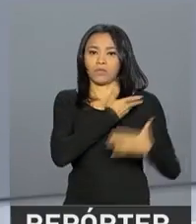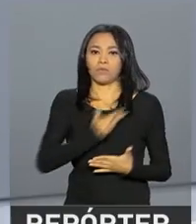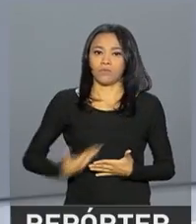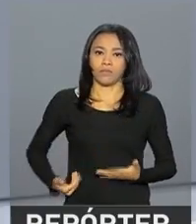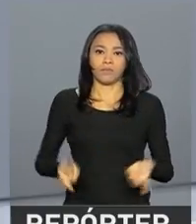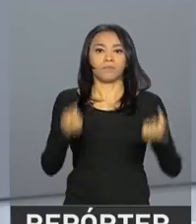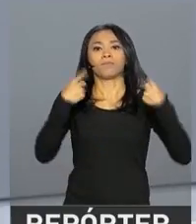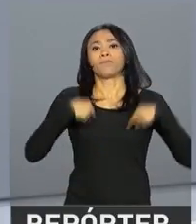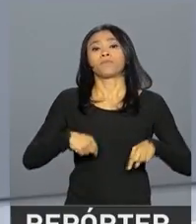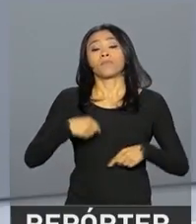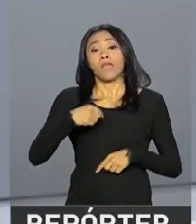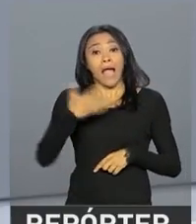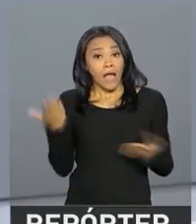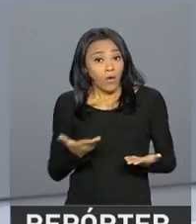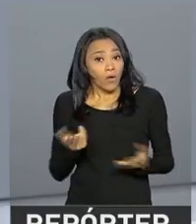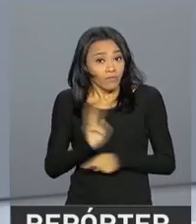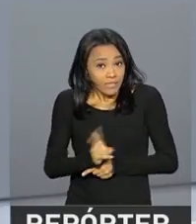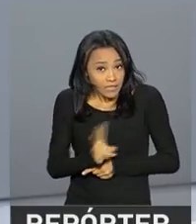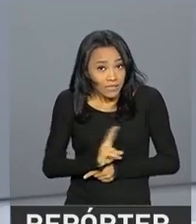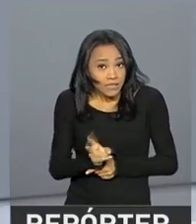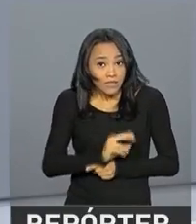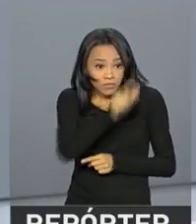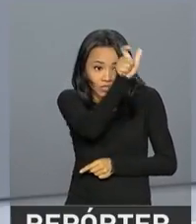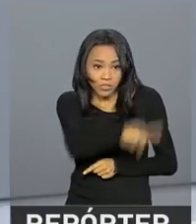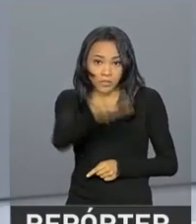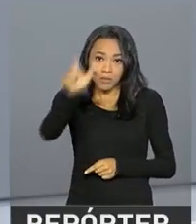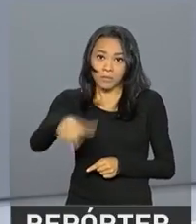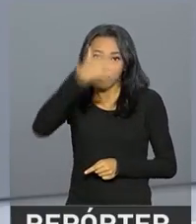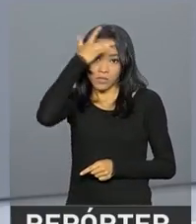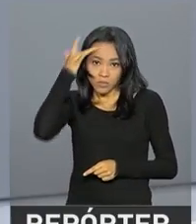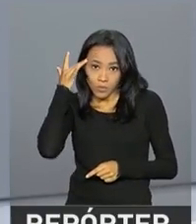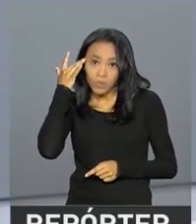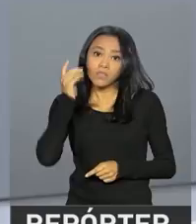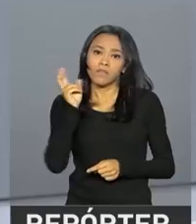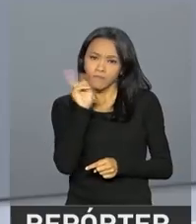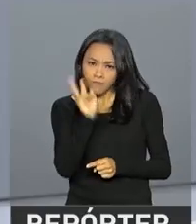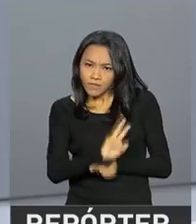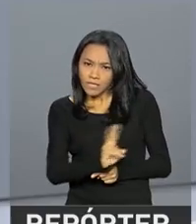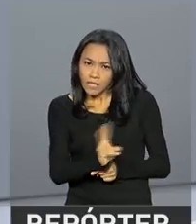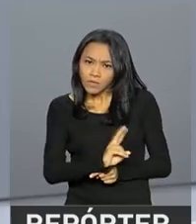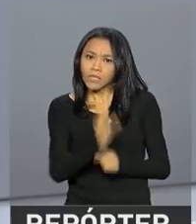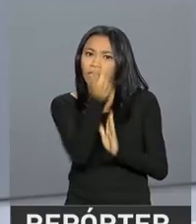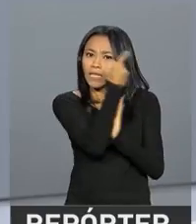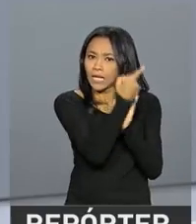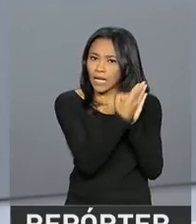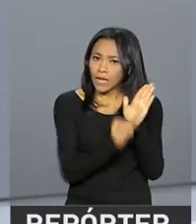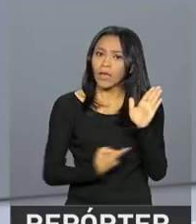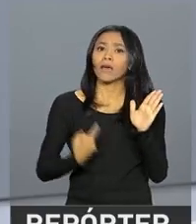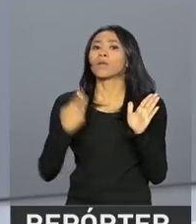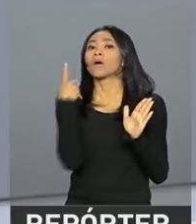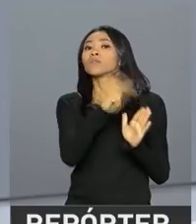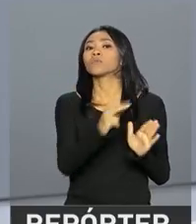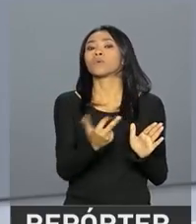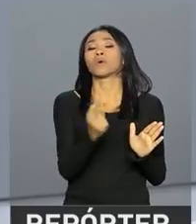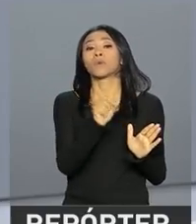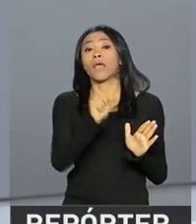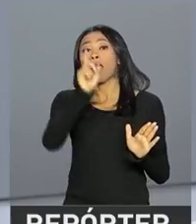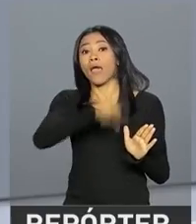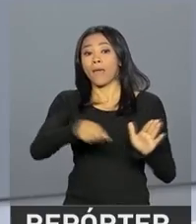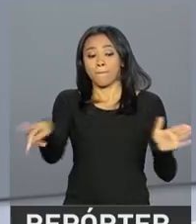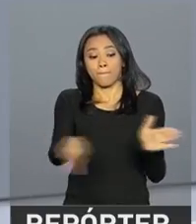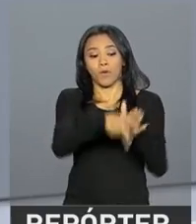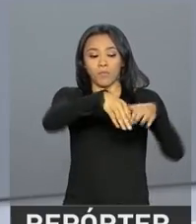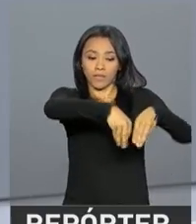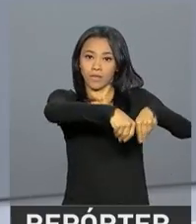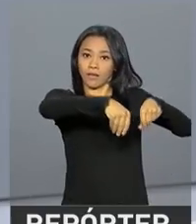a fiscalização da receita se concentrou nos contribuintes que declararam como principal ocupação serem proprietários